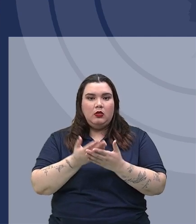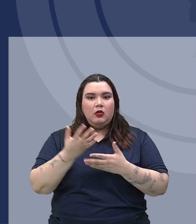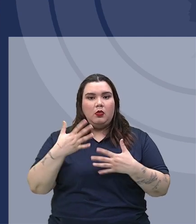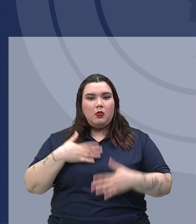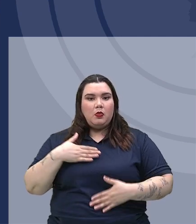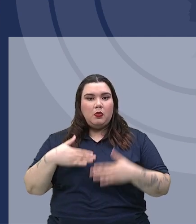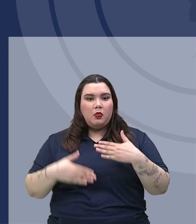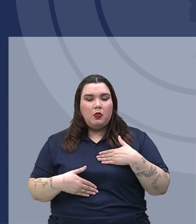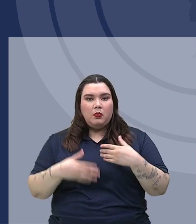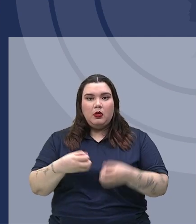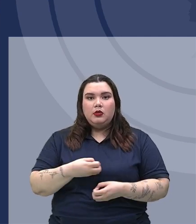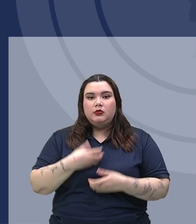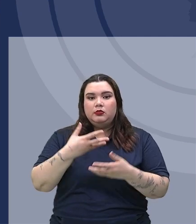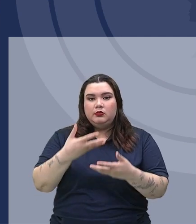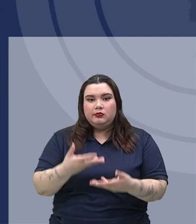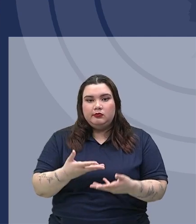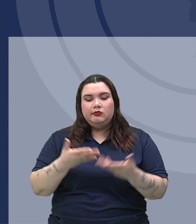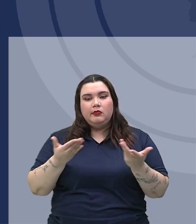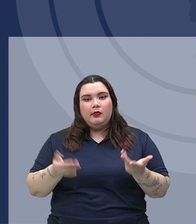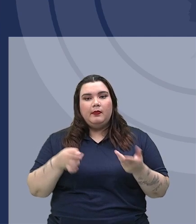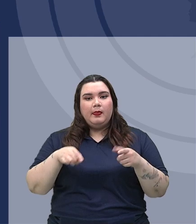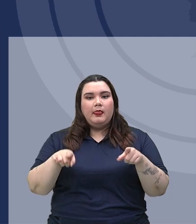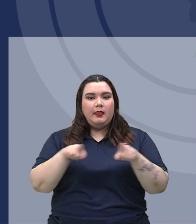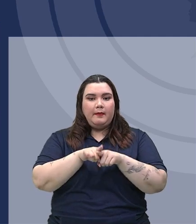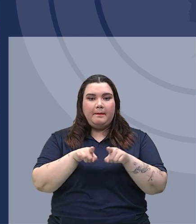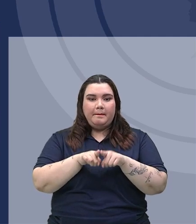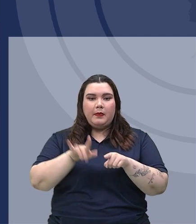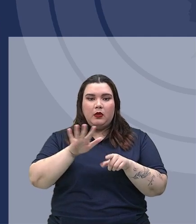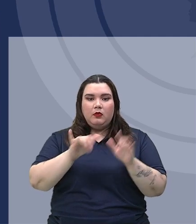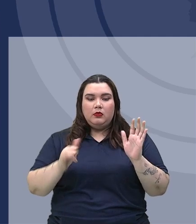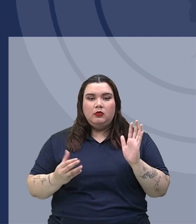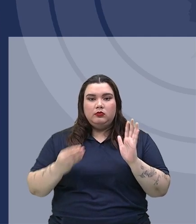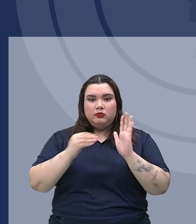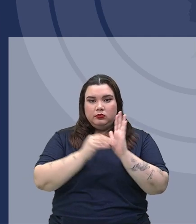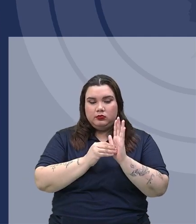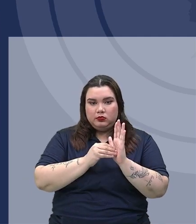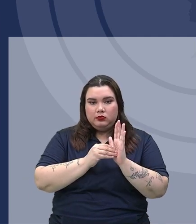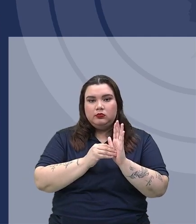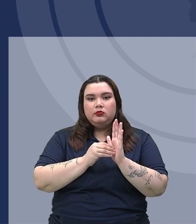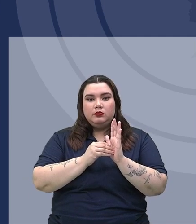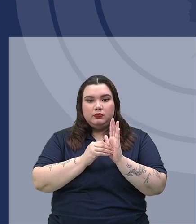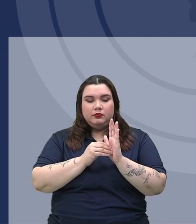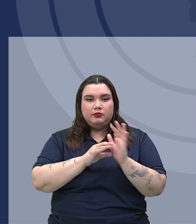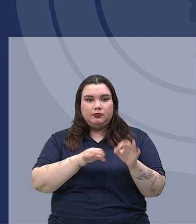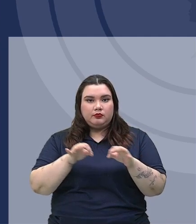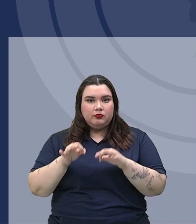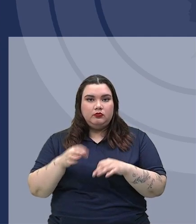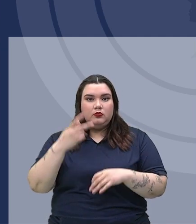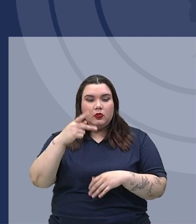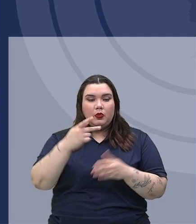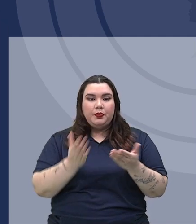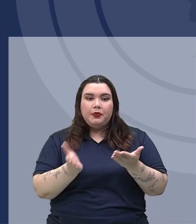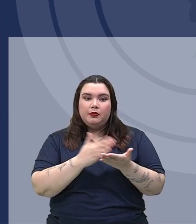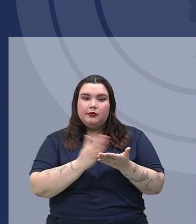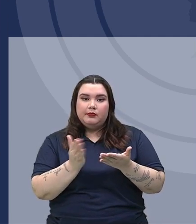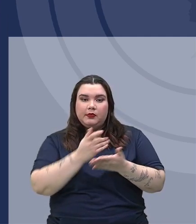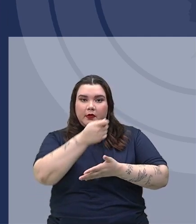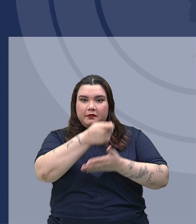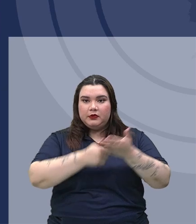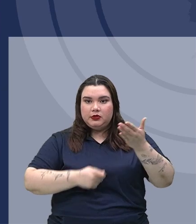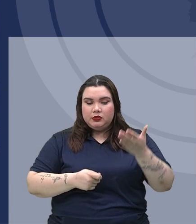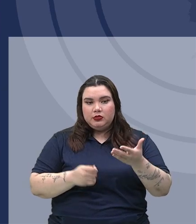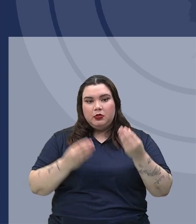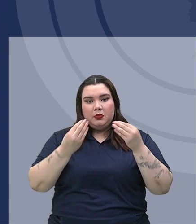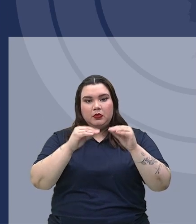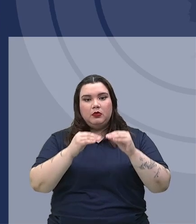e a expressão, tá bom? Então, isso também vai para a ficha lá de frequência de vocês, vai lá para a ficha para ser